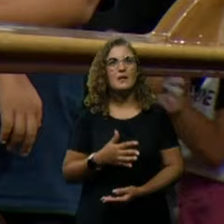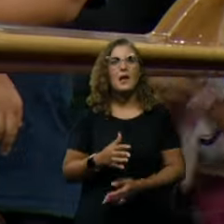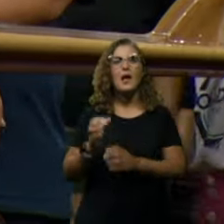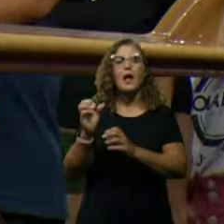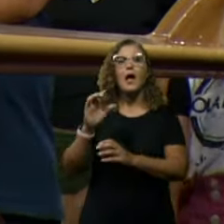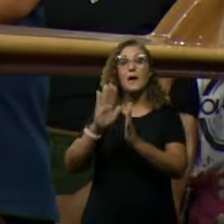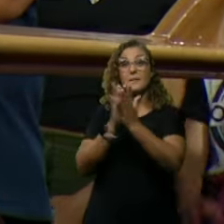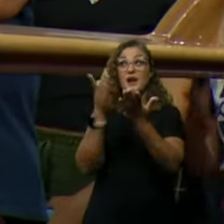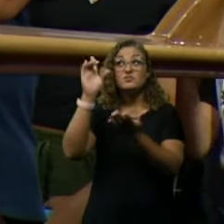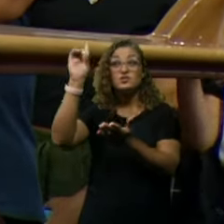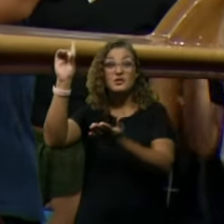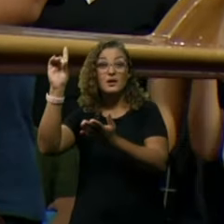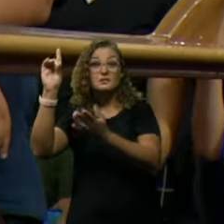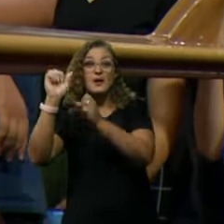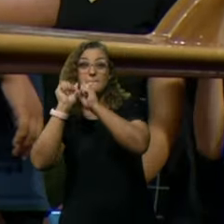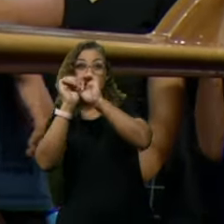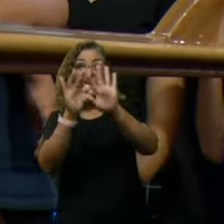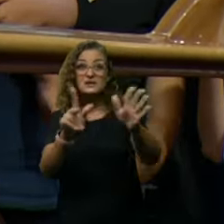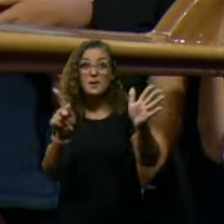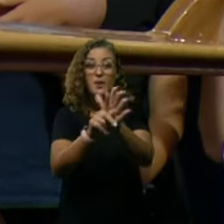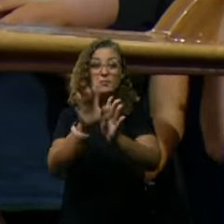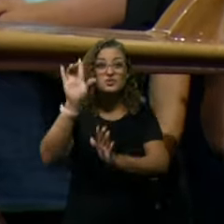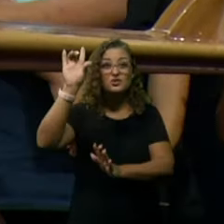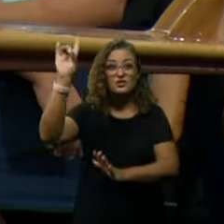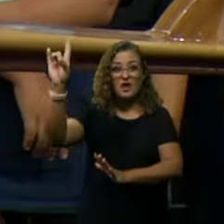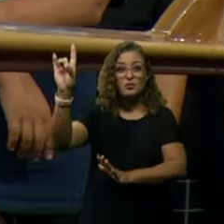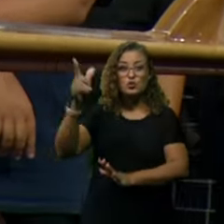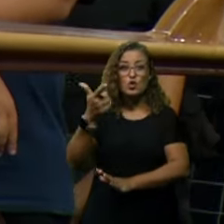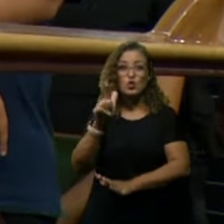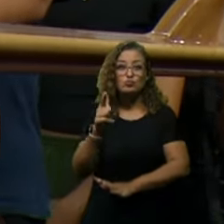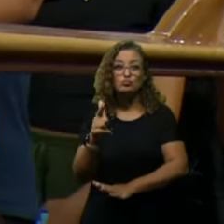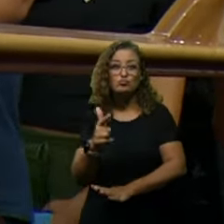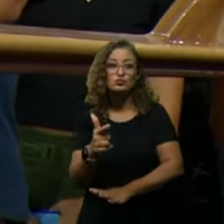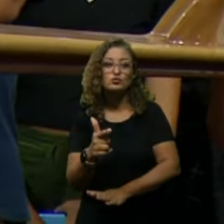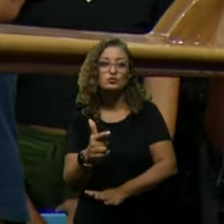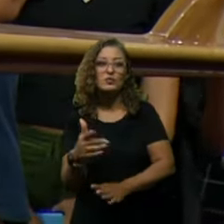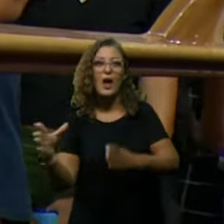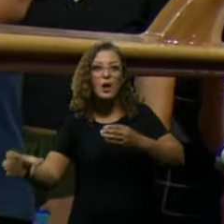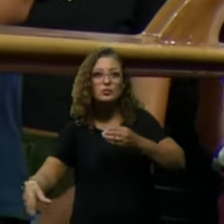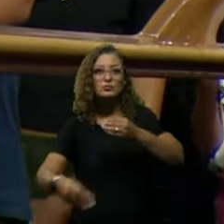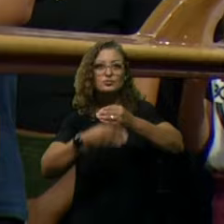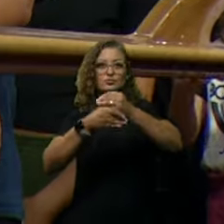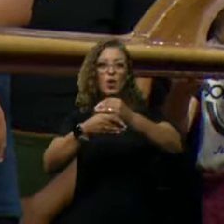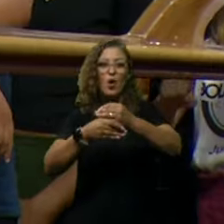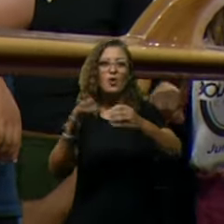a dor cabelo então você pensa foi que eu tô sofrendo que não diz que não tem só diz que não acrescenta